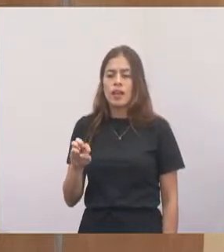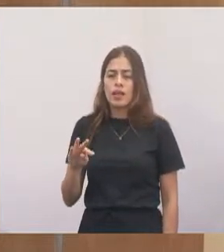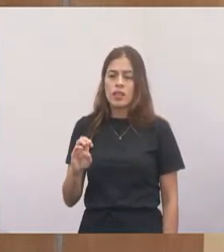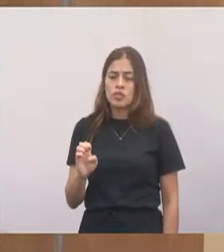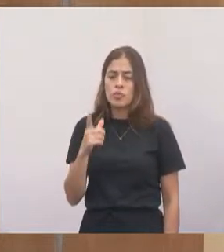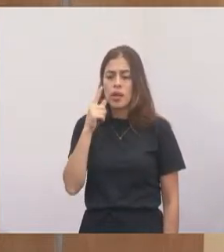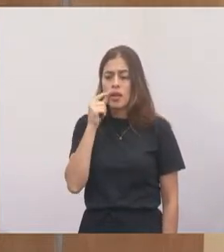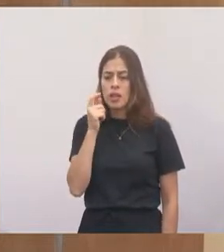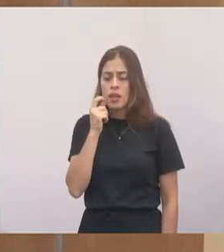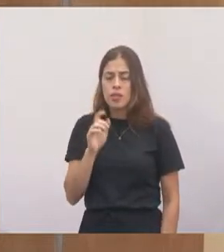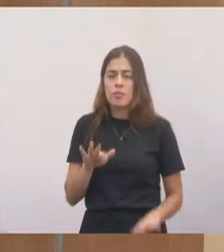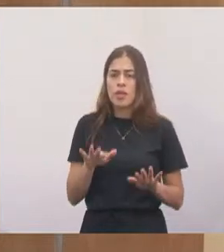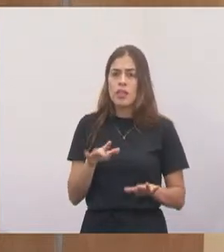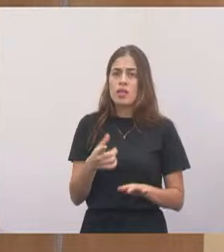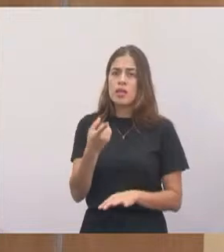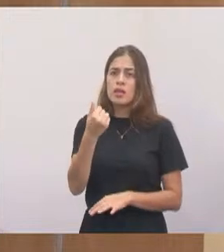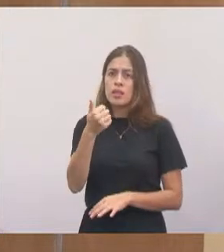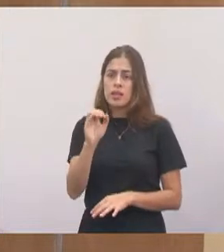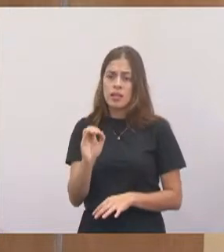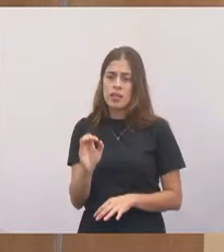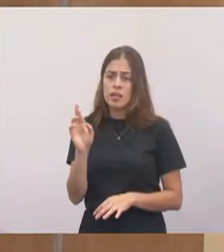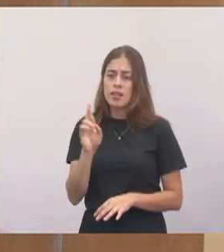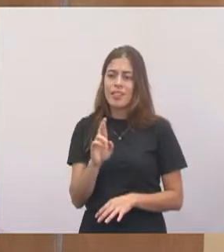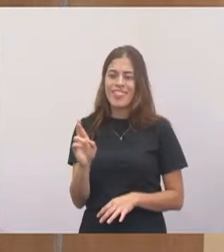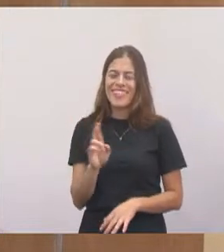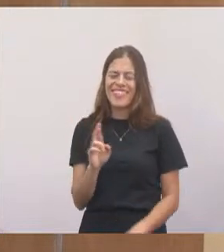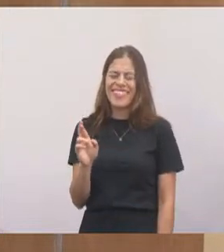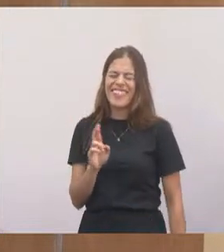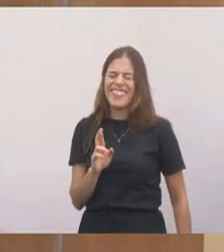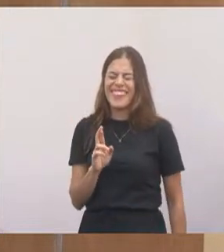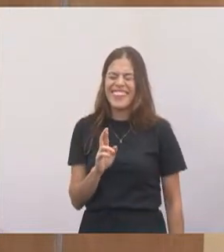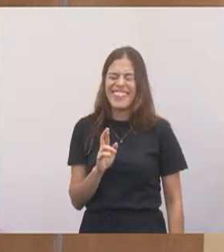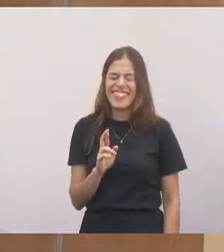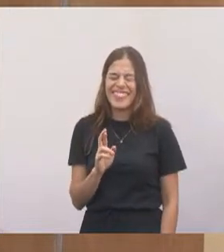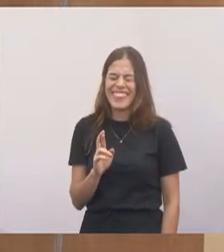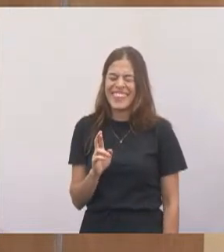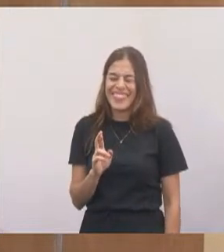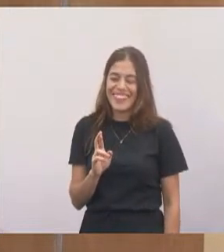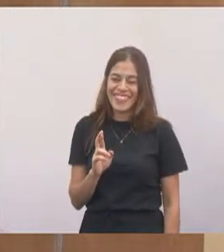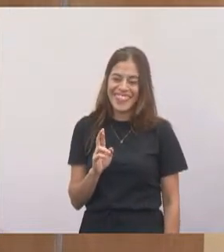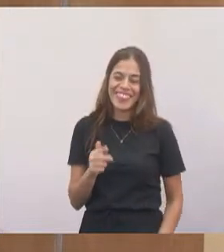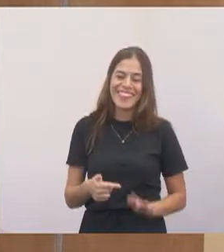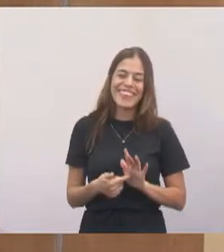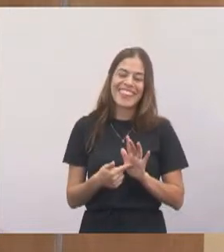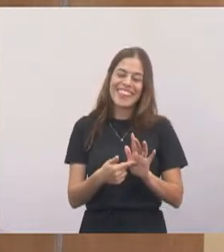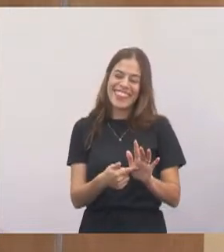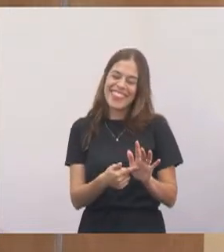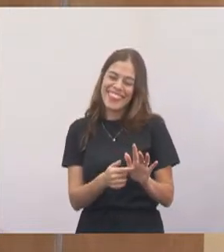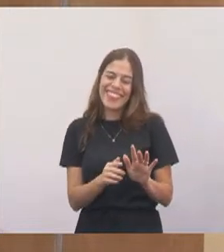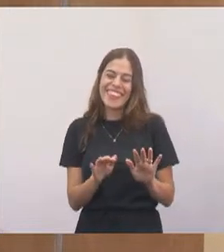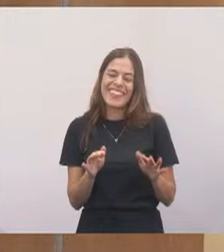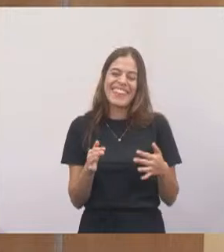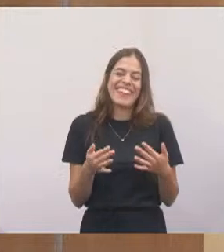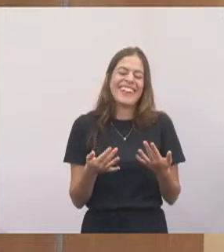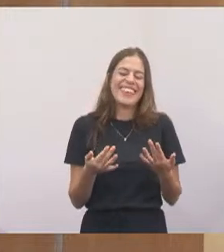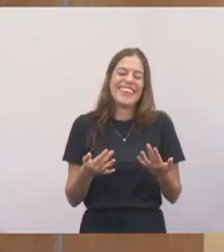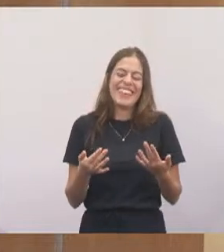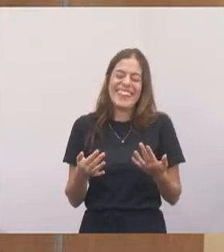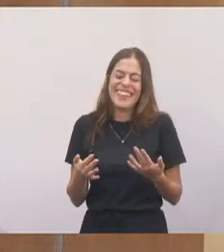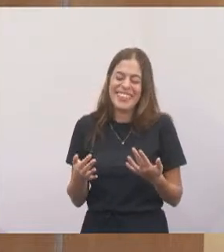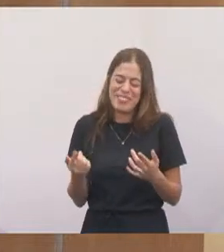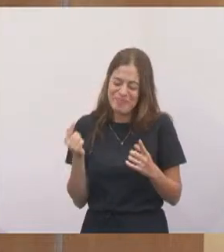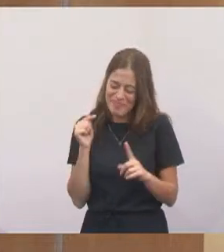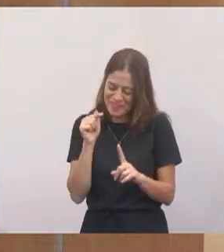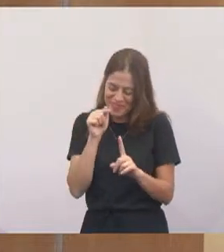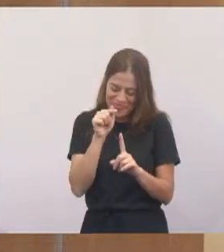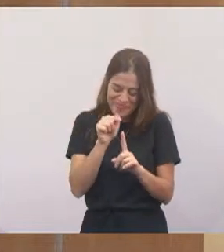de R$ 100. Destaca-se que a proposta legislativa apresenta um desvio de finalidade, visto que o